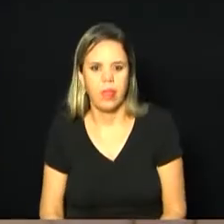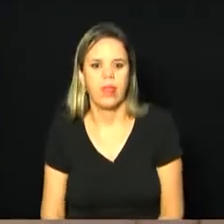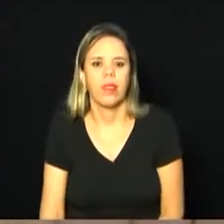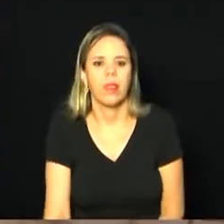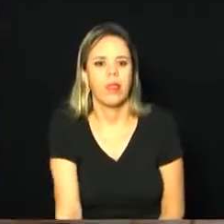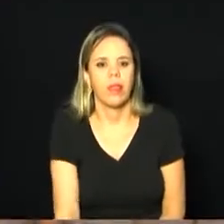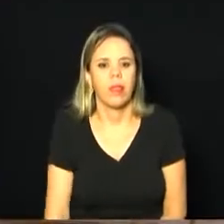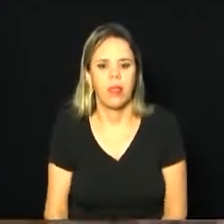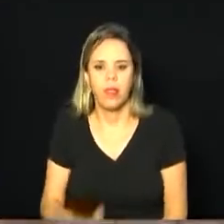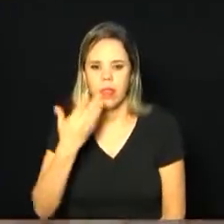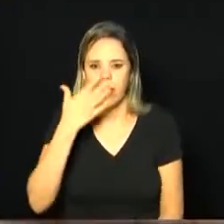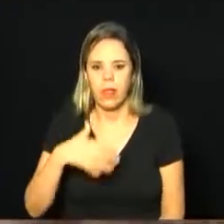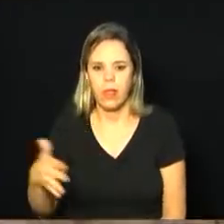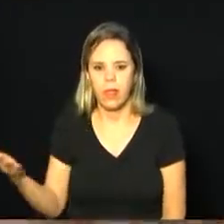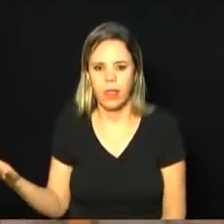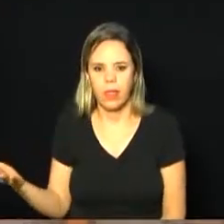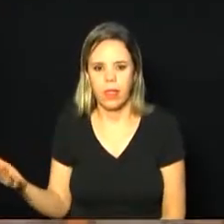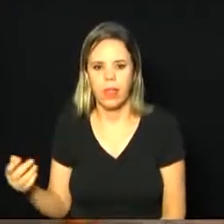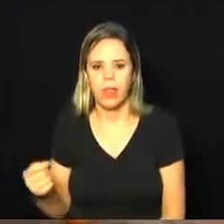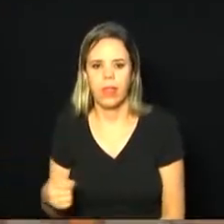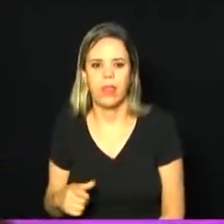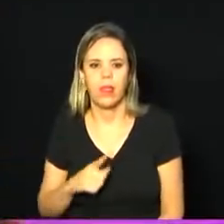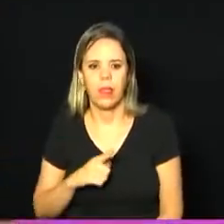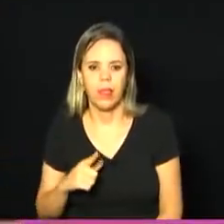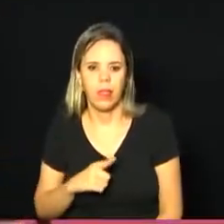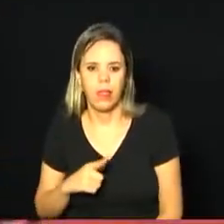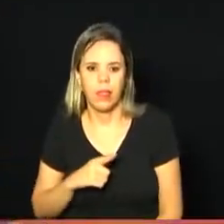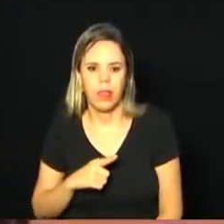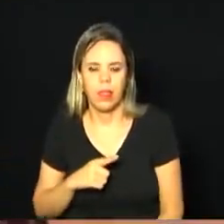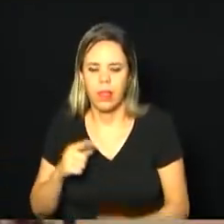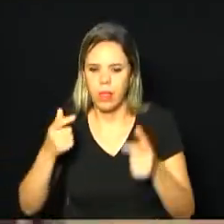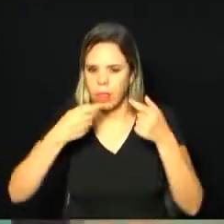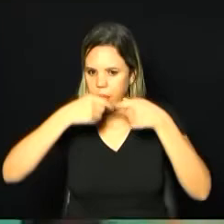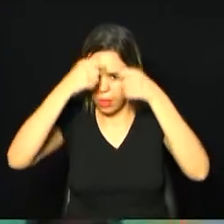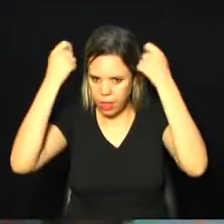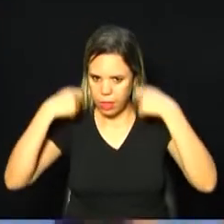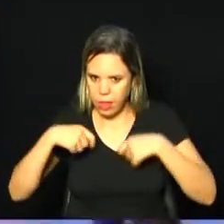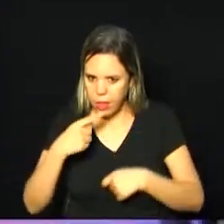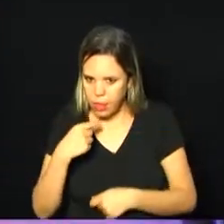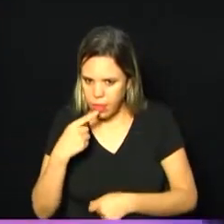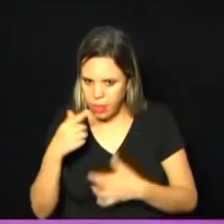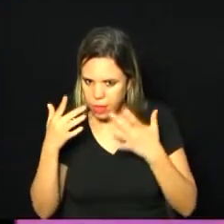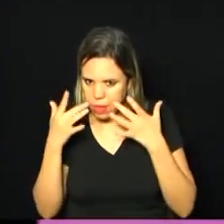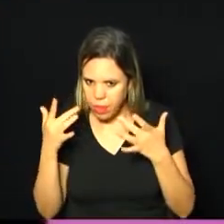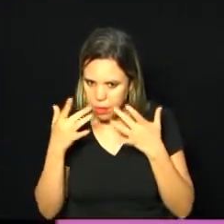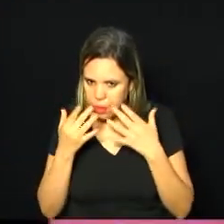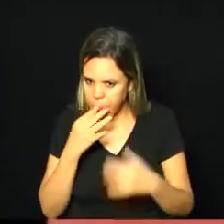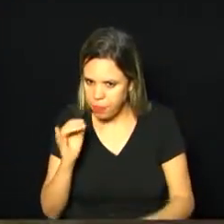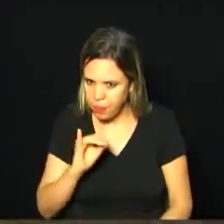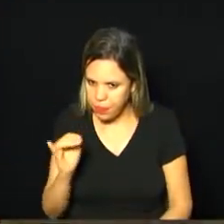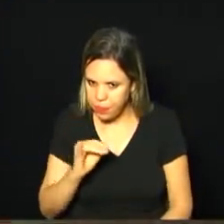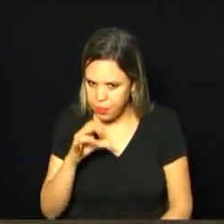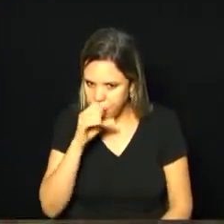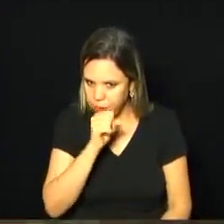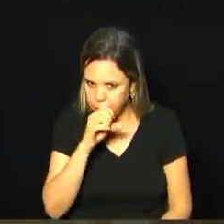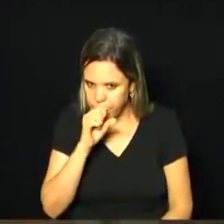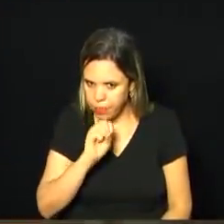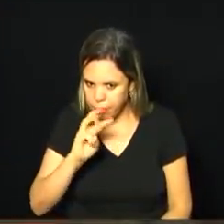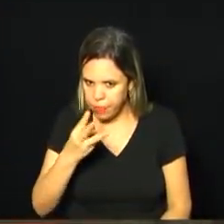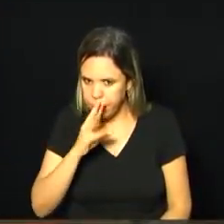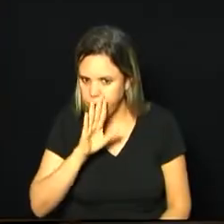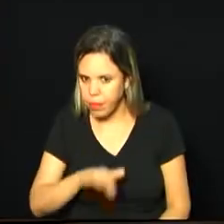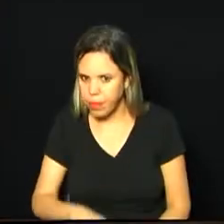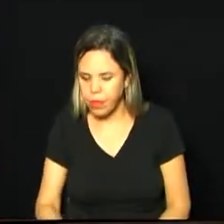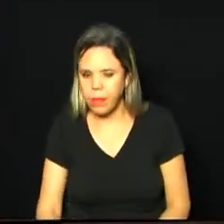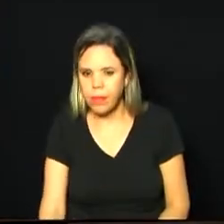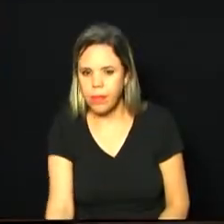para as crianças a nota Aí tem o espetáculo Chapeuzinho Vermelho vai ser no teatro Iguatemi sábado às três da